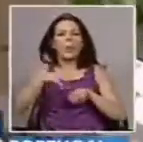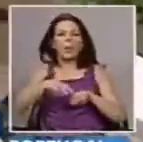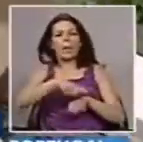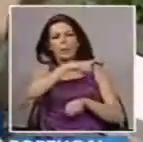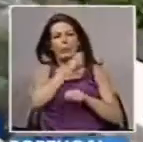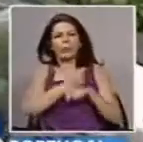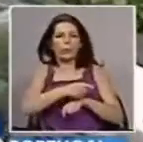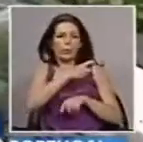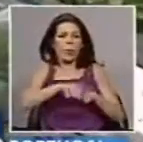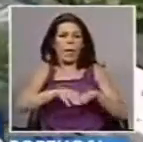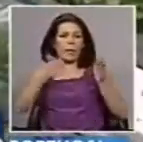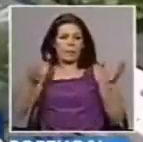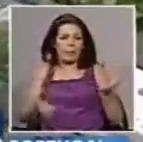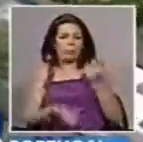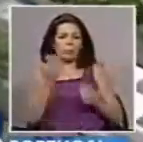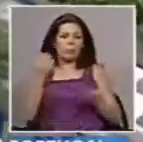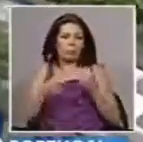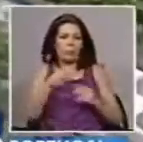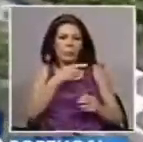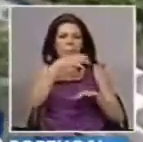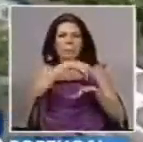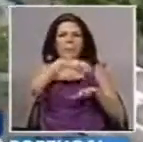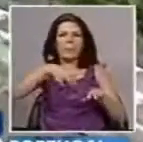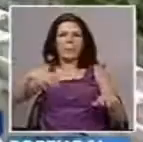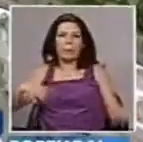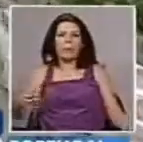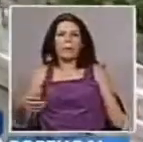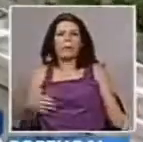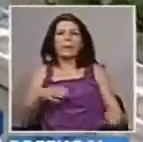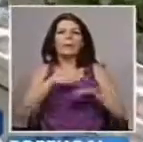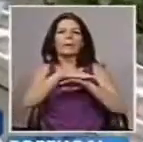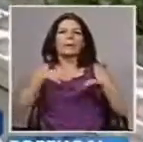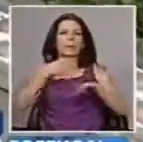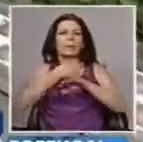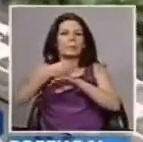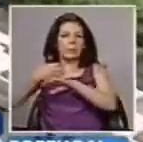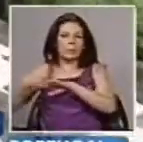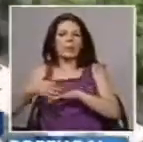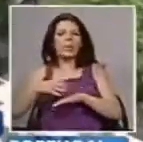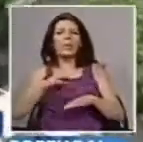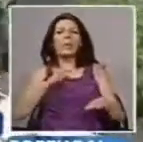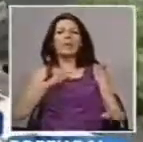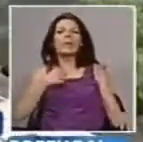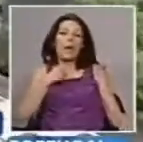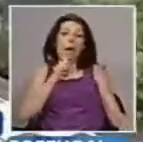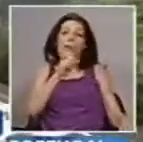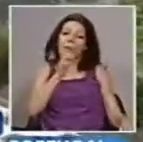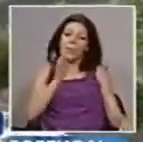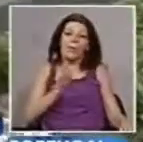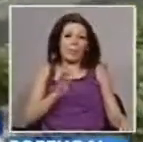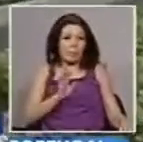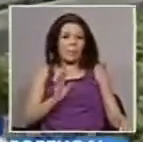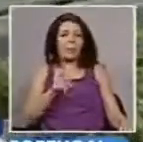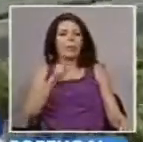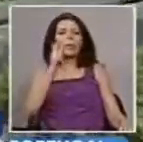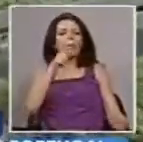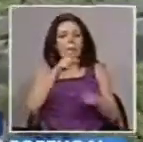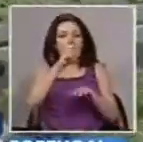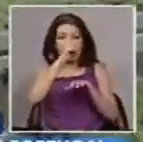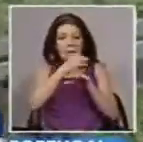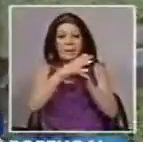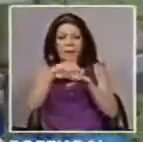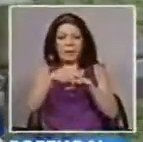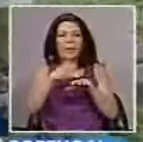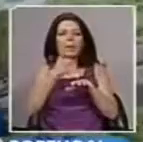abrem e lo colocam as plantas em las estantes. E eu me aconselho sempre para a gente ter umas